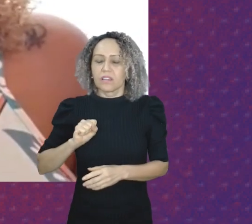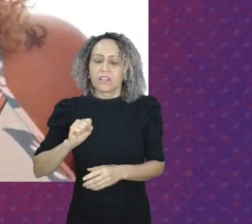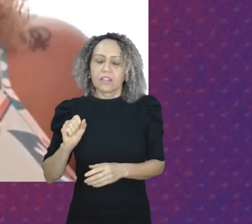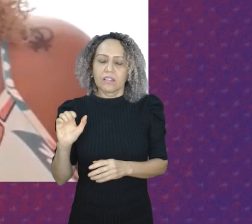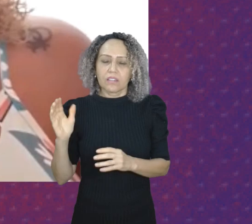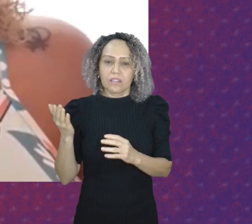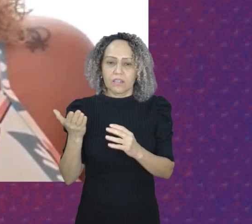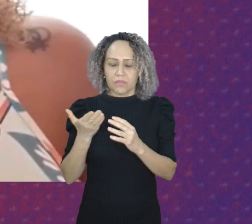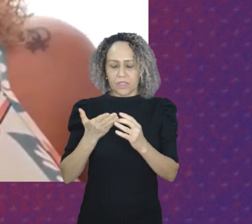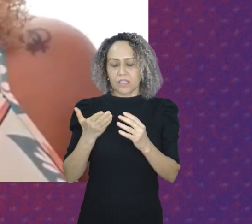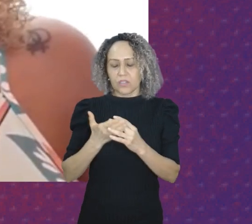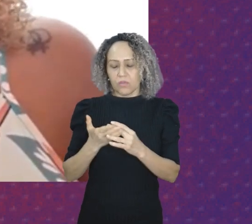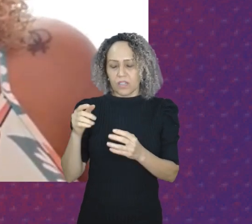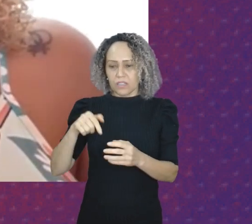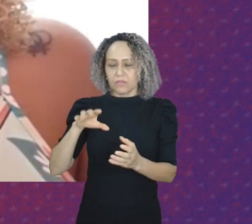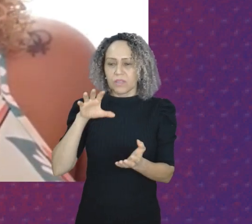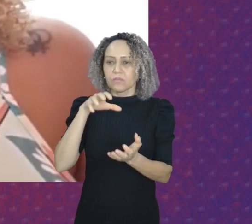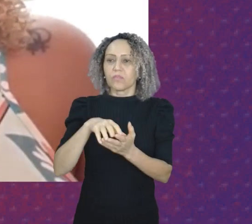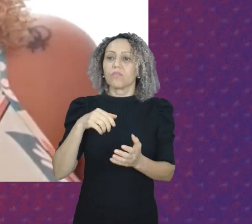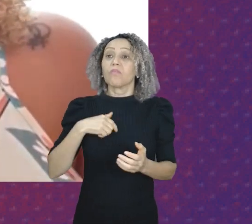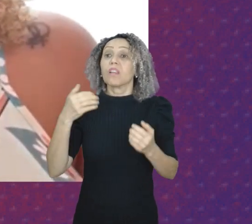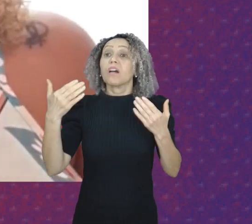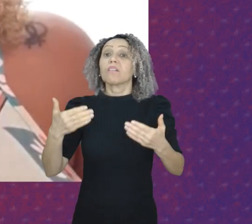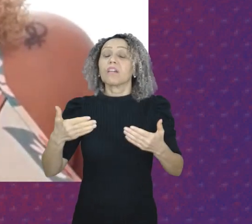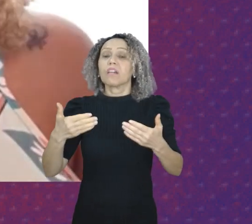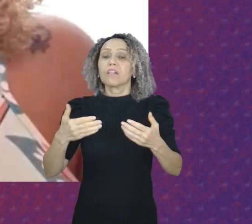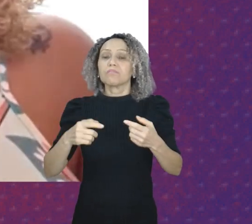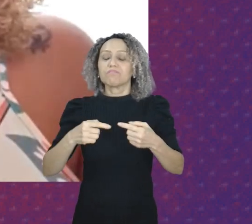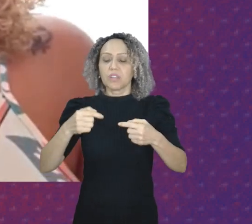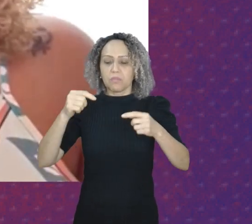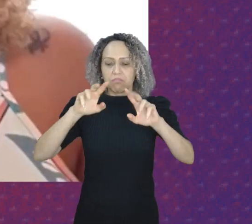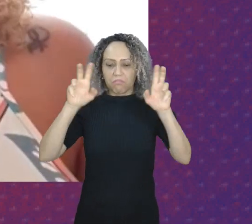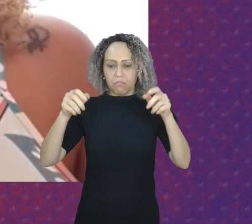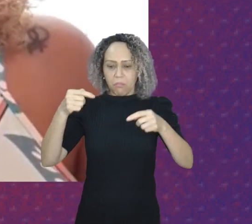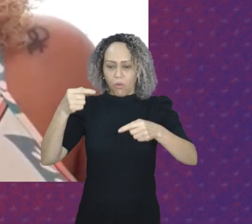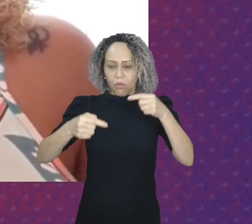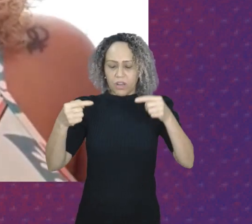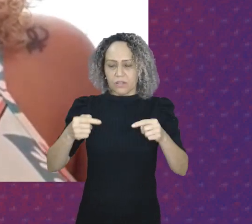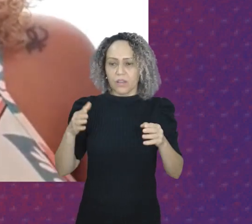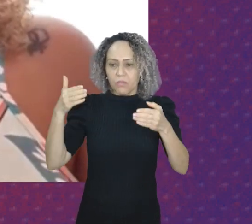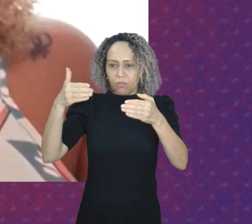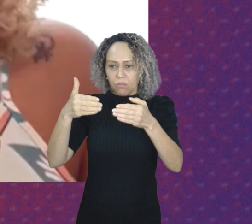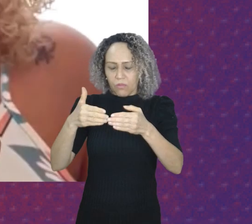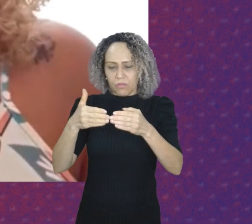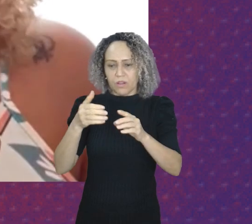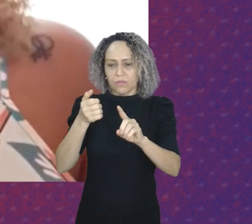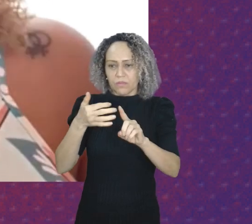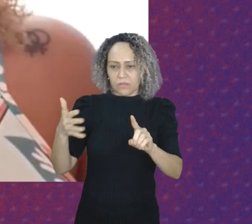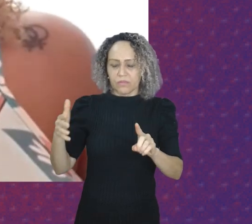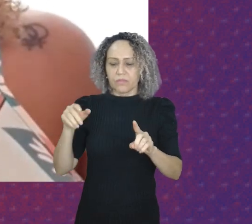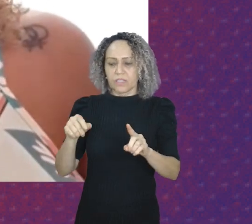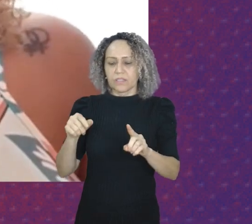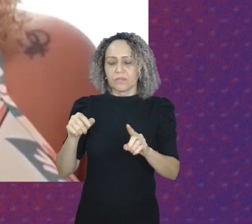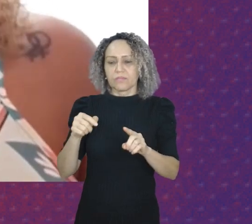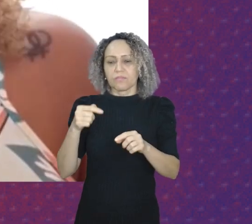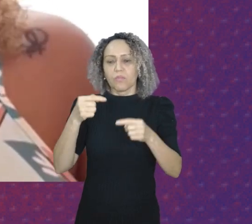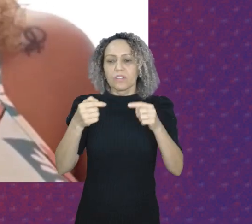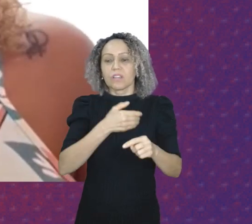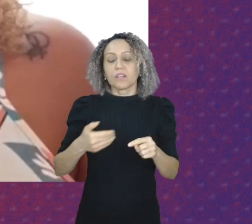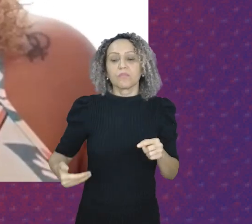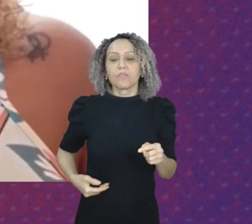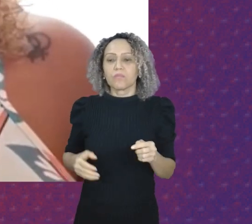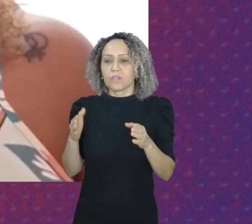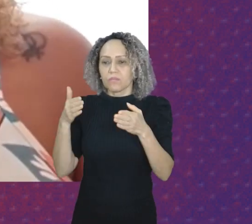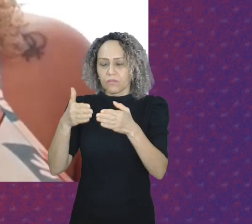públicas para a população LGBT. E aí, neste sentido, a gente vai trazer um pouco dos avanços